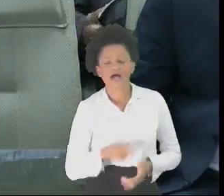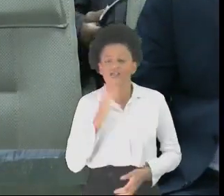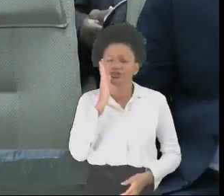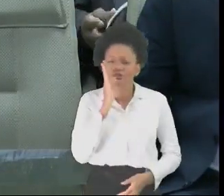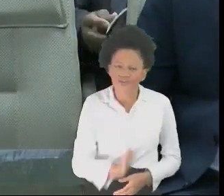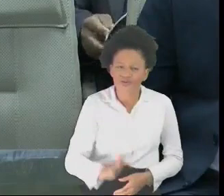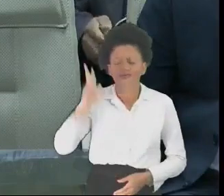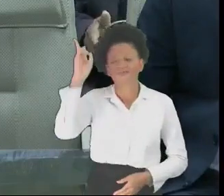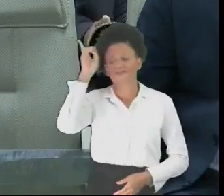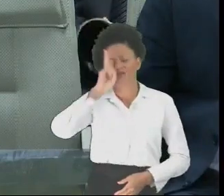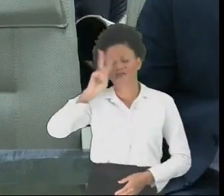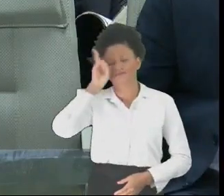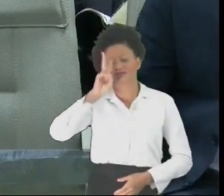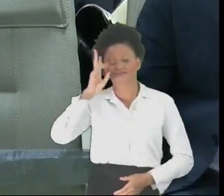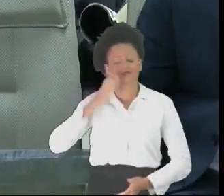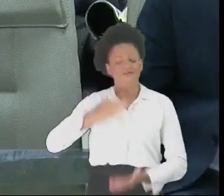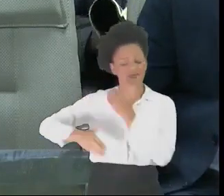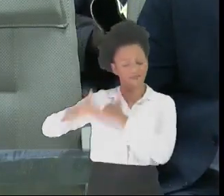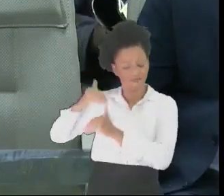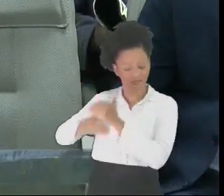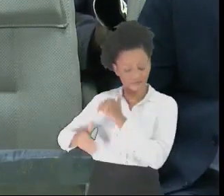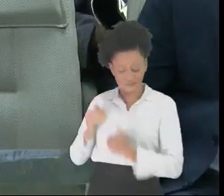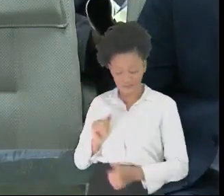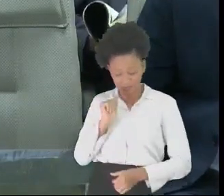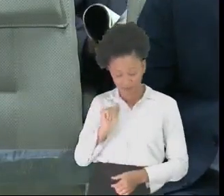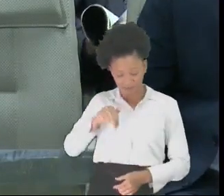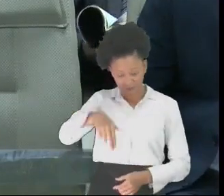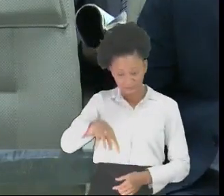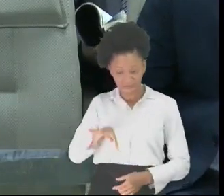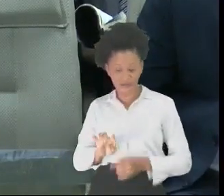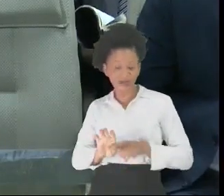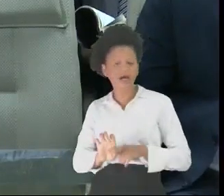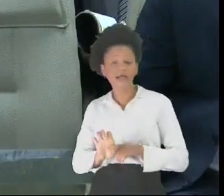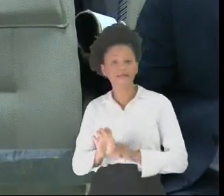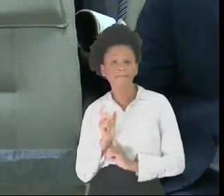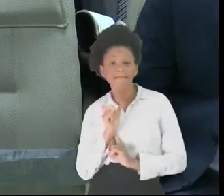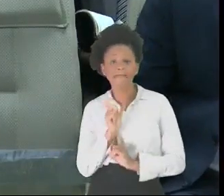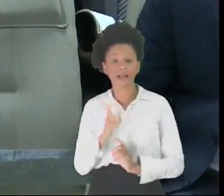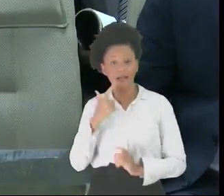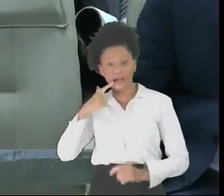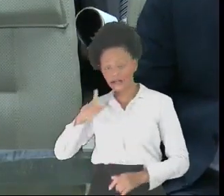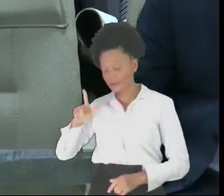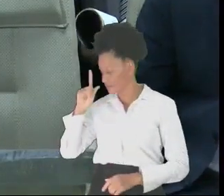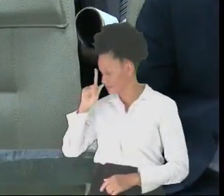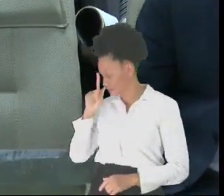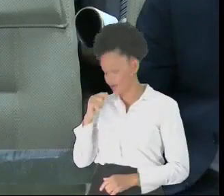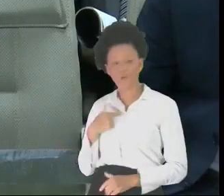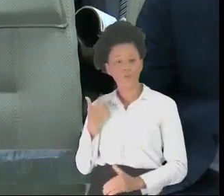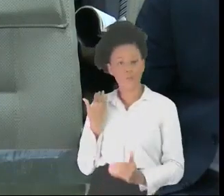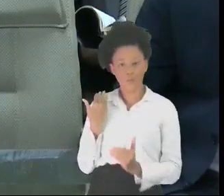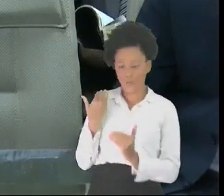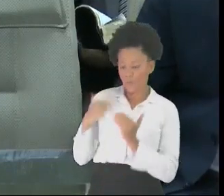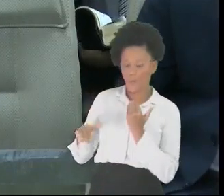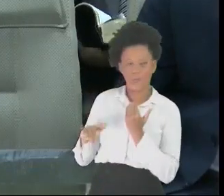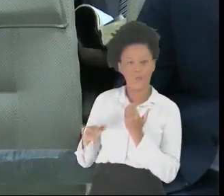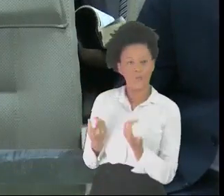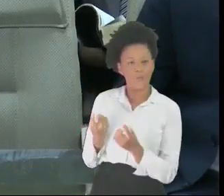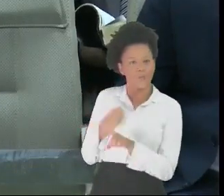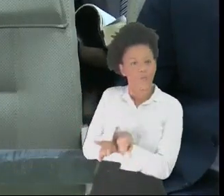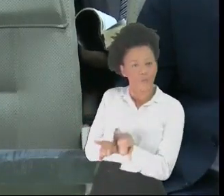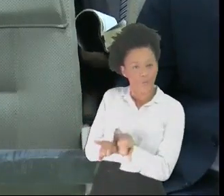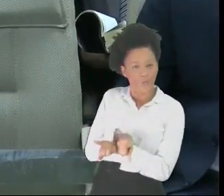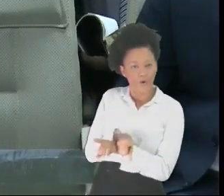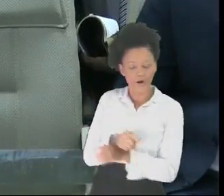já ensinamos que anti é uma palavra grega que quer dizer contrário.